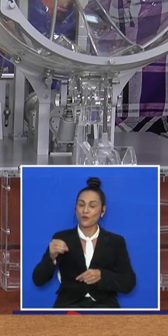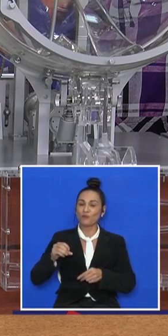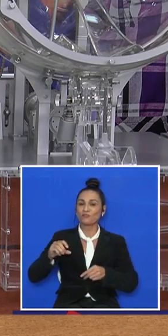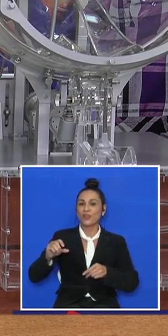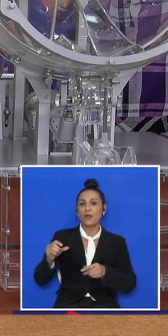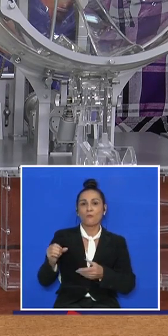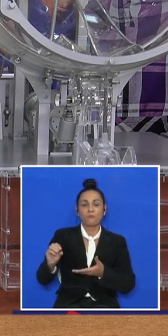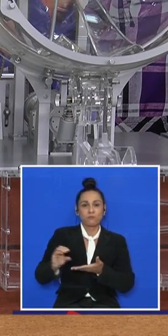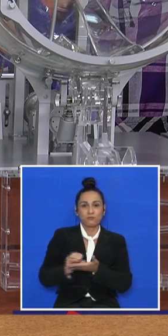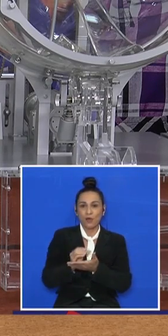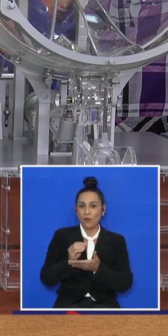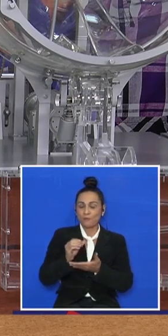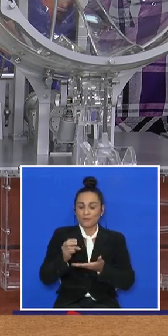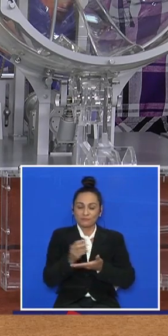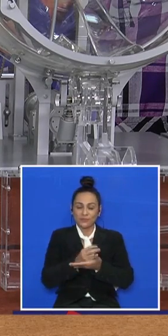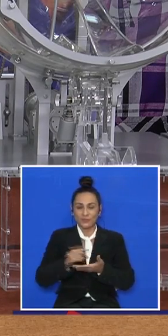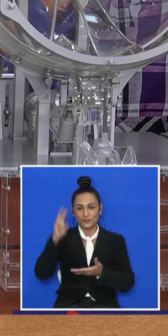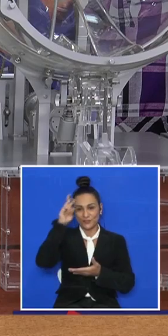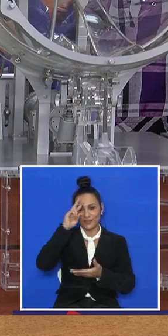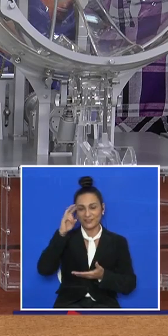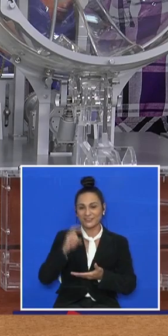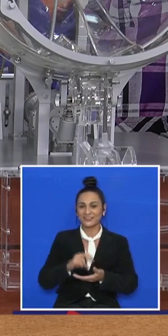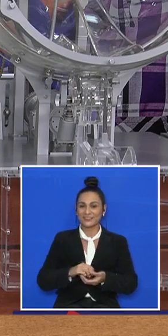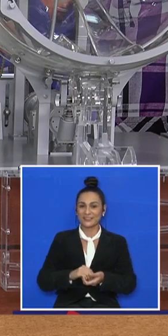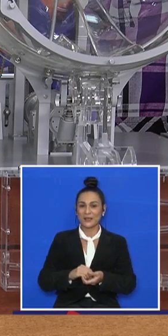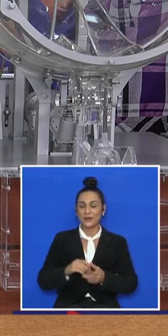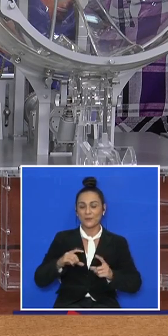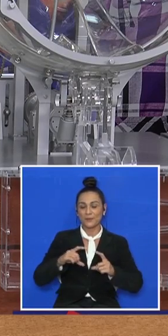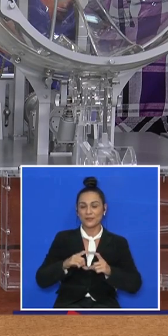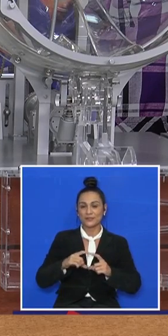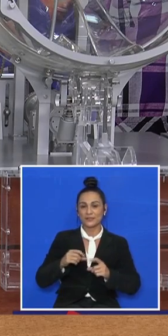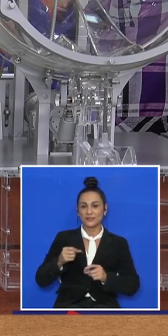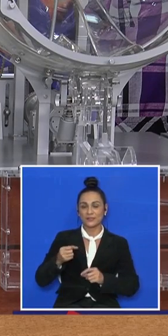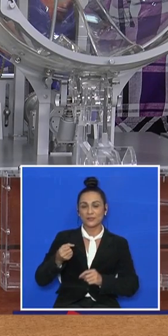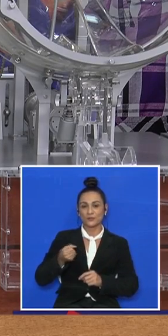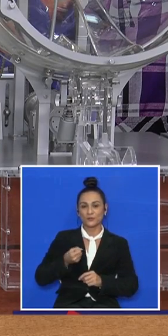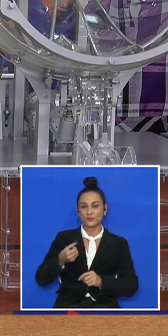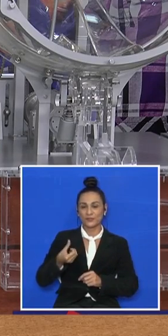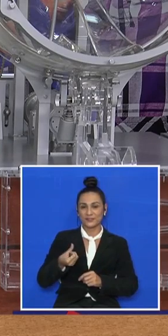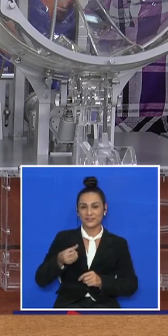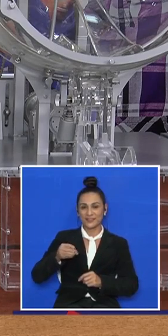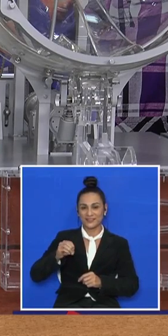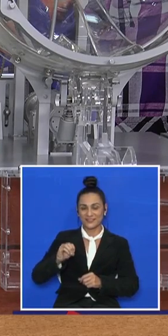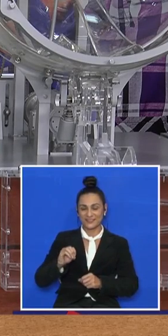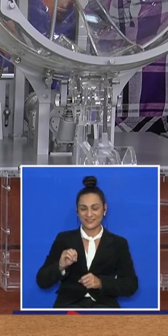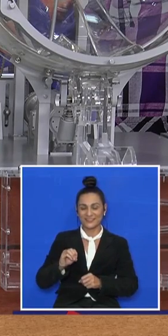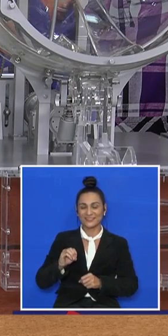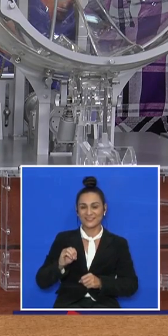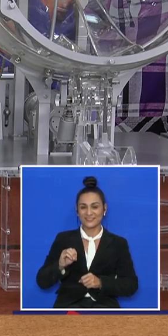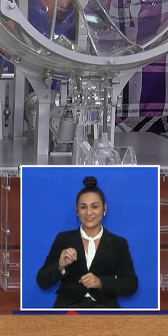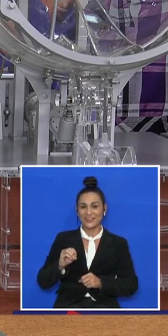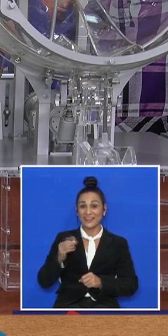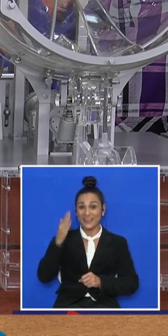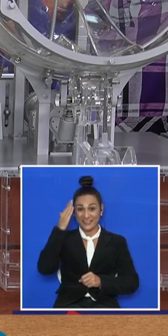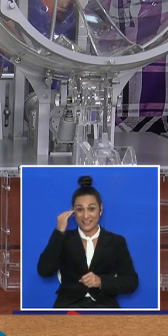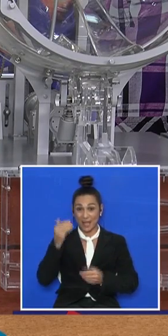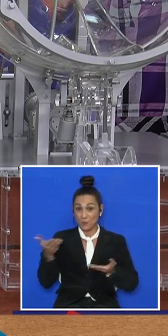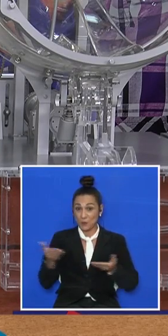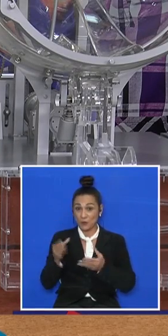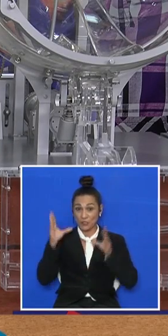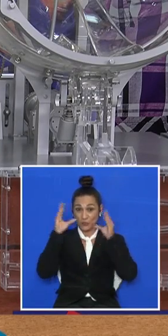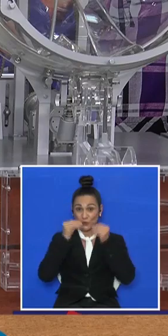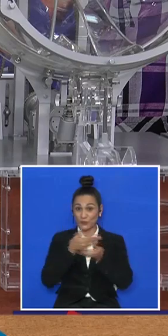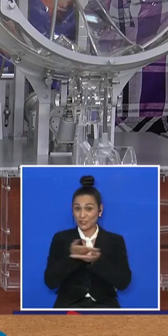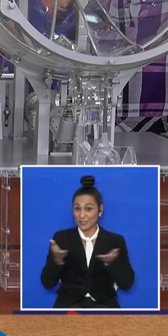da história da Quina. Vem chegando mais uma bola. Número 60. Bola 60. Quem sabe hoje é a sua noite